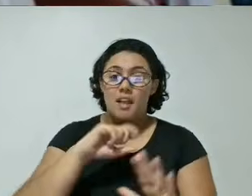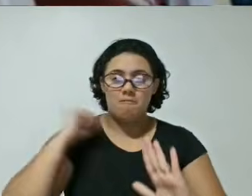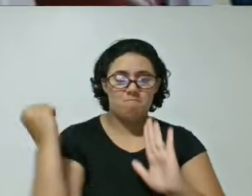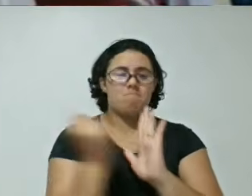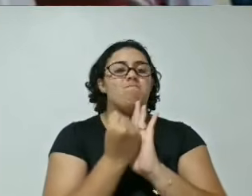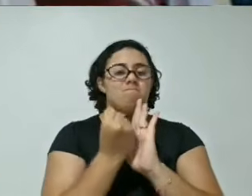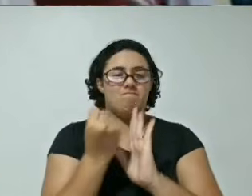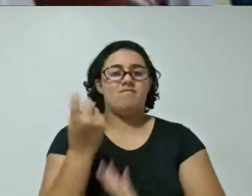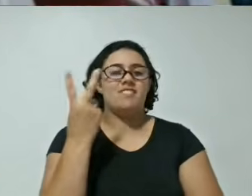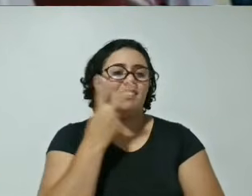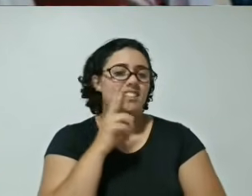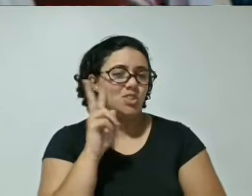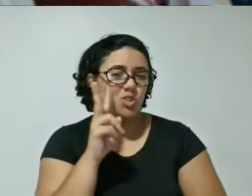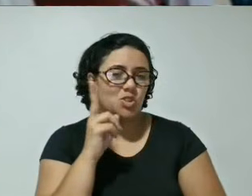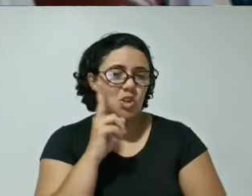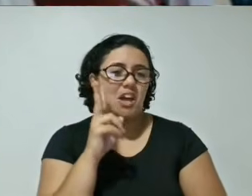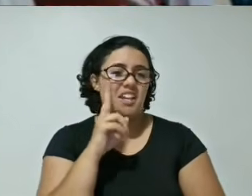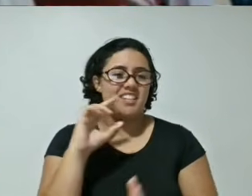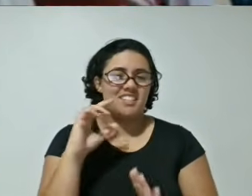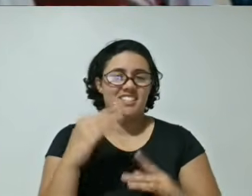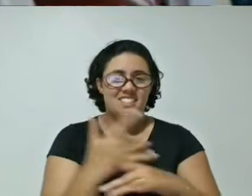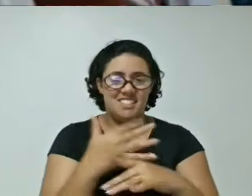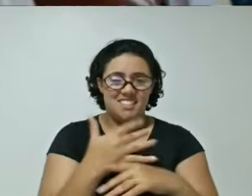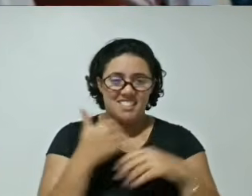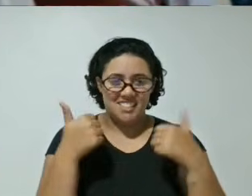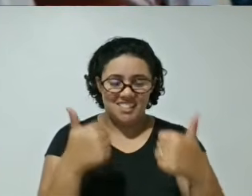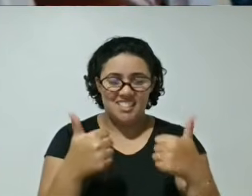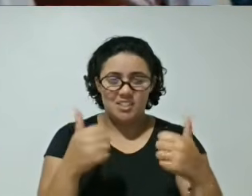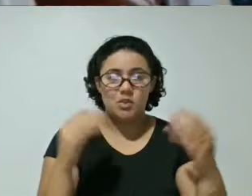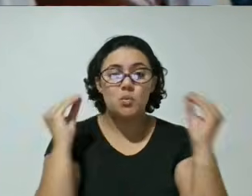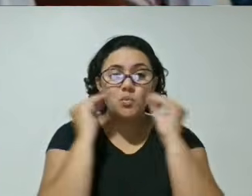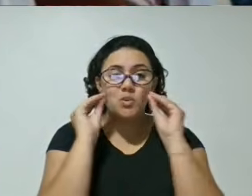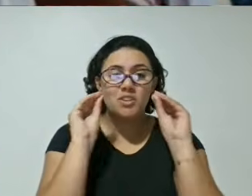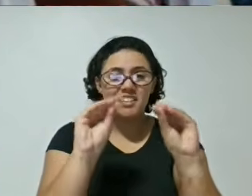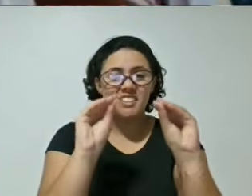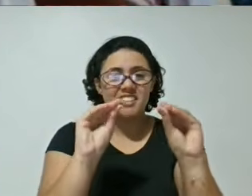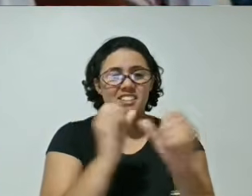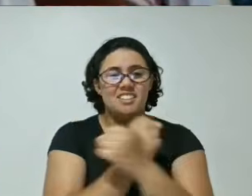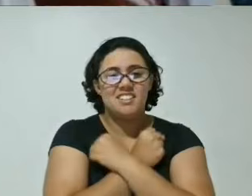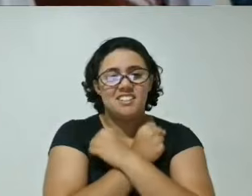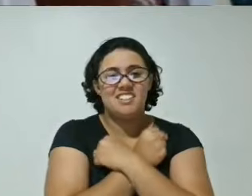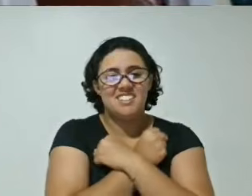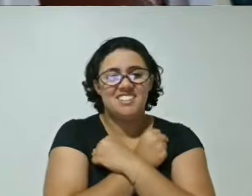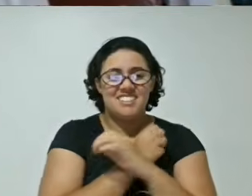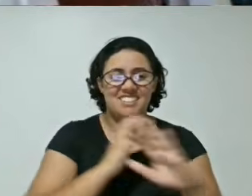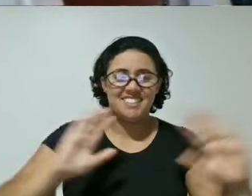na memória dessa cidade. Tá bom? Um beijo grande, meu querido. Beijo vocês, Grace.